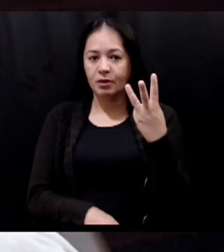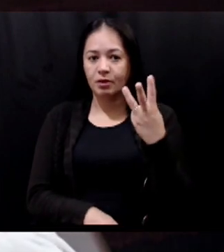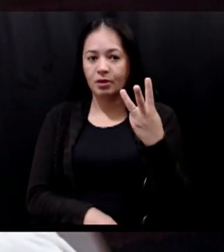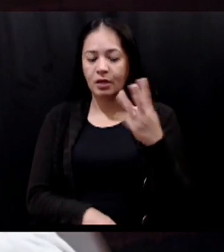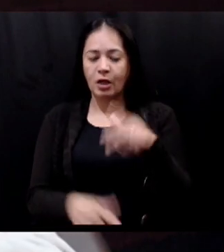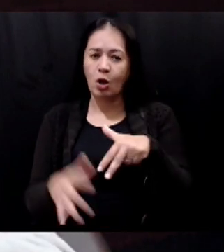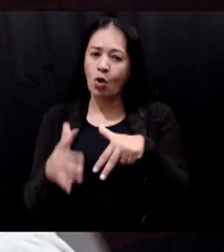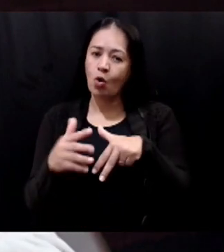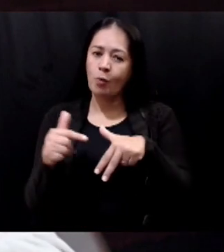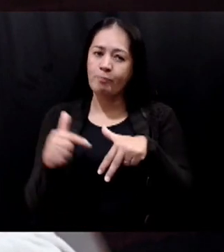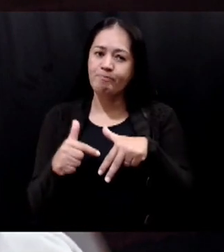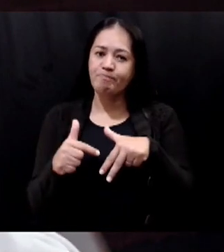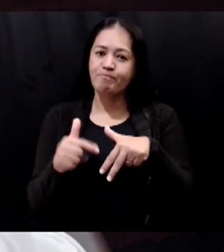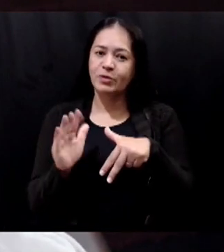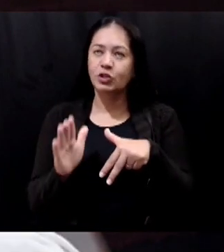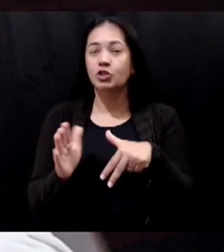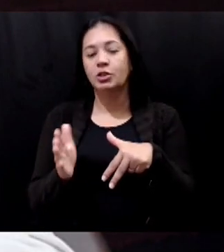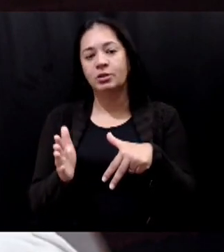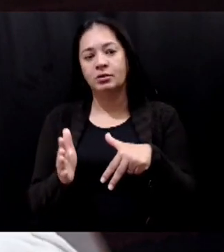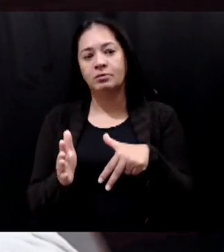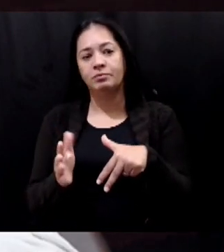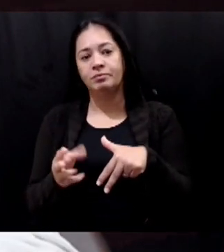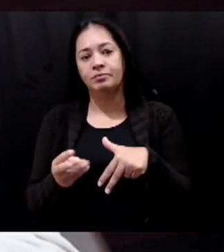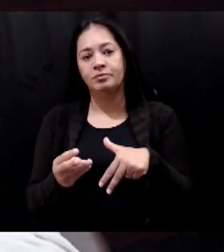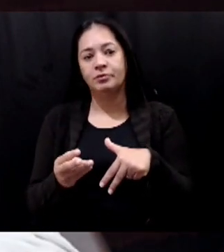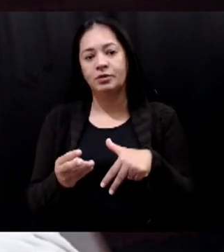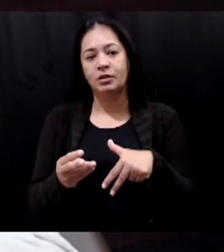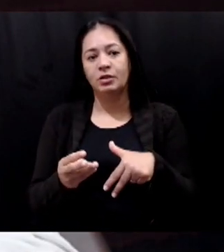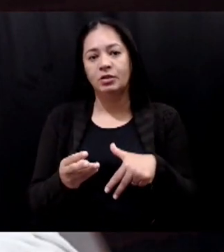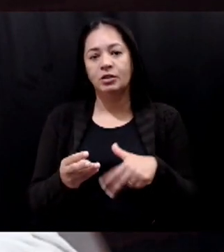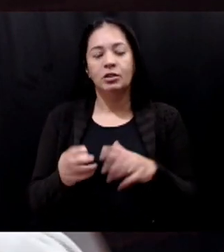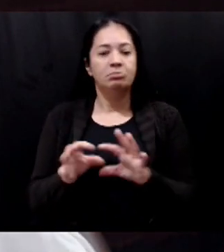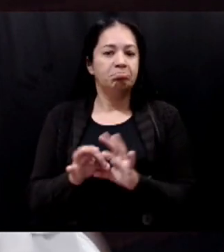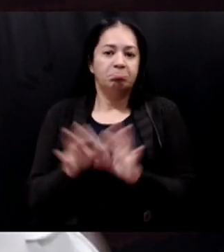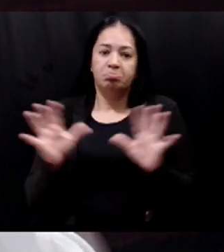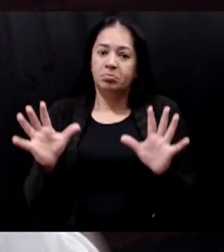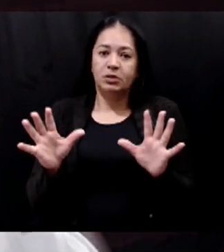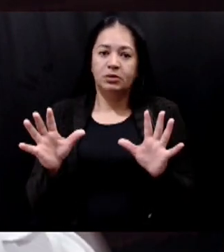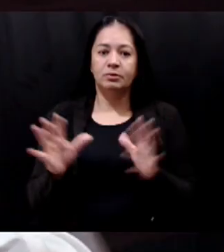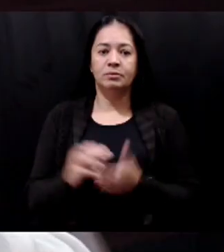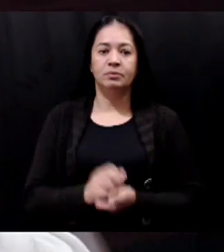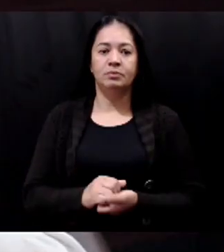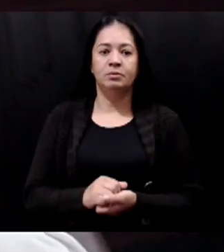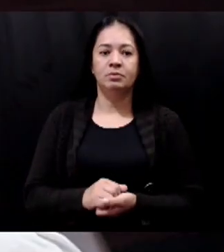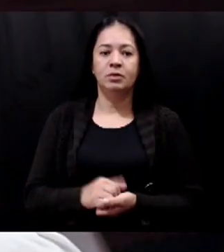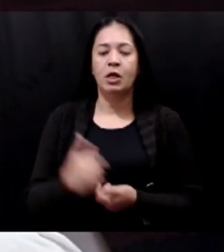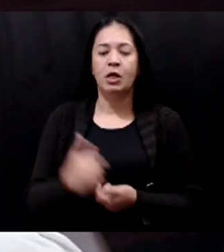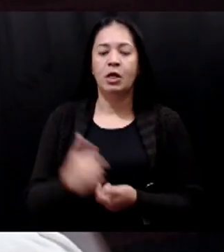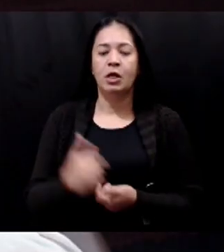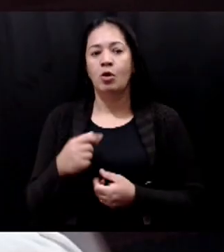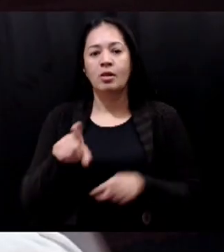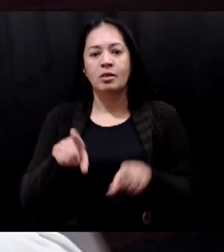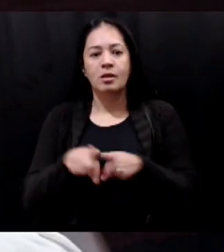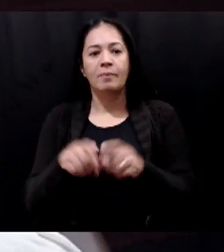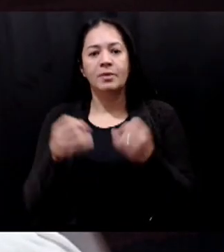ele acaba recebendo uma alta, né? E eu costumo, inclusive, também